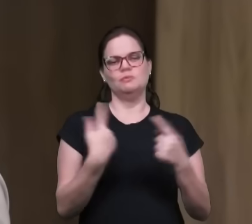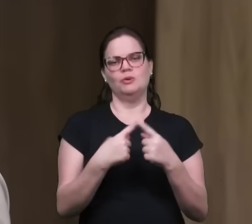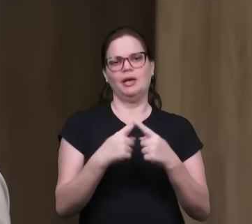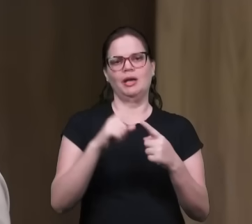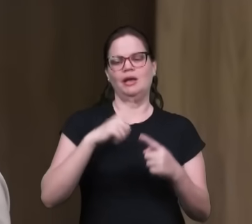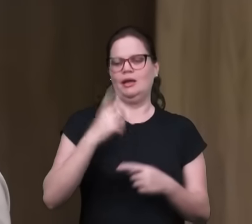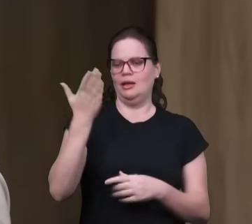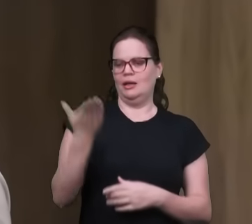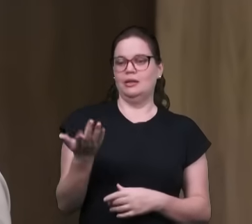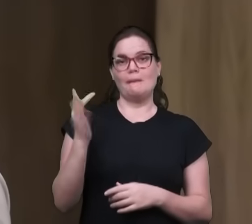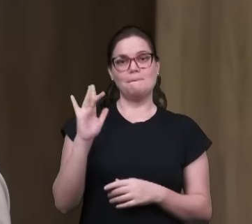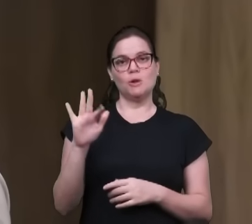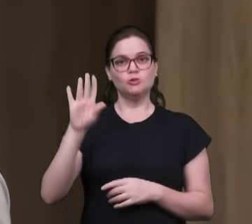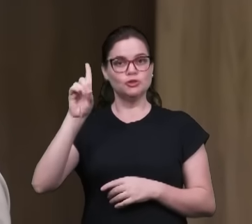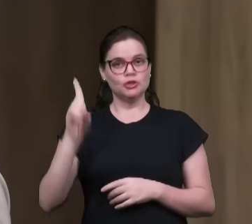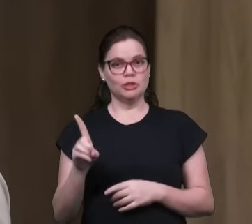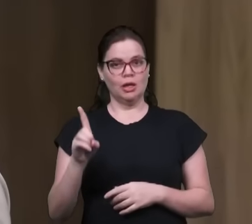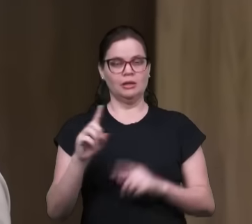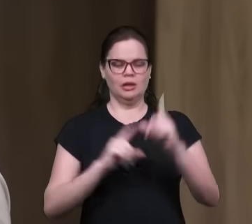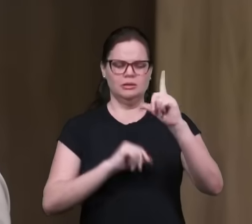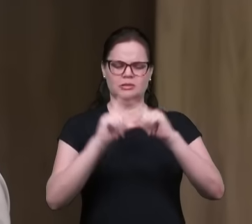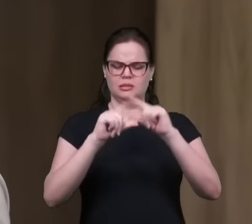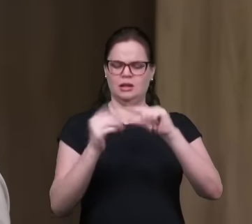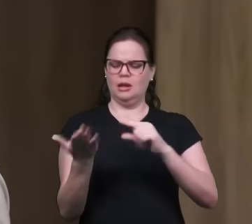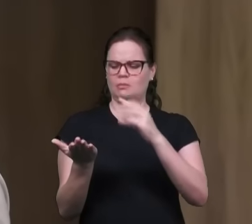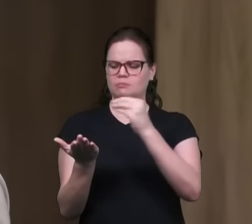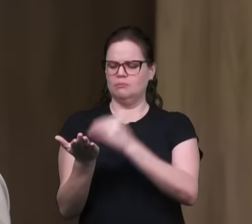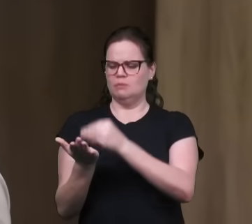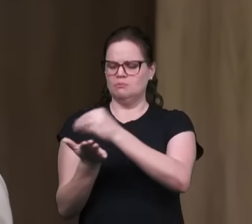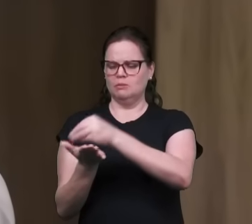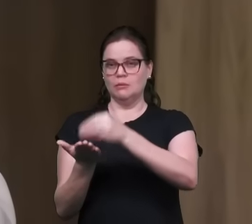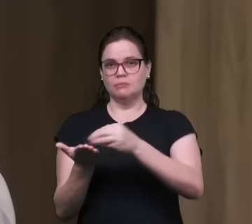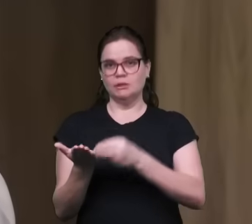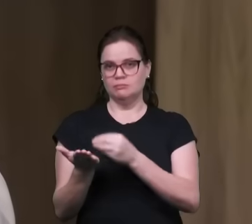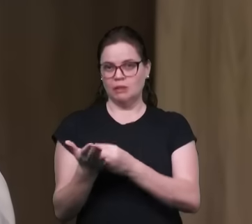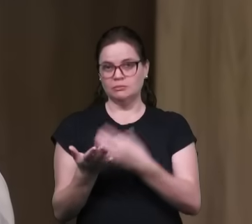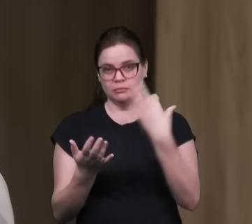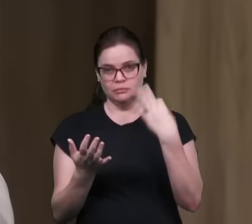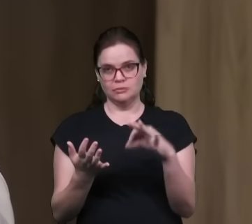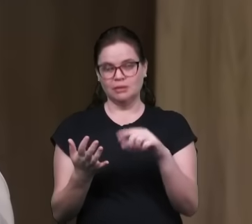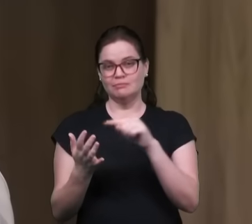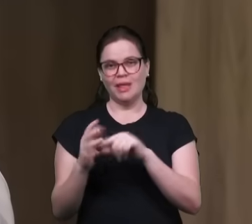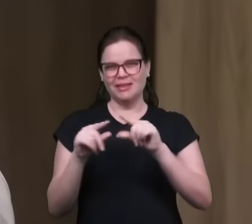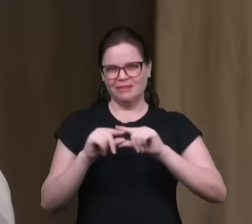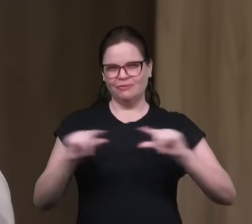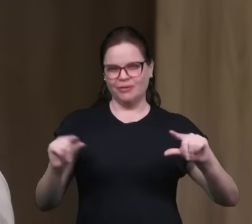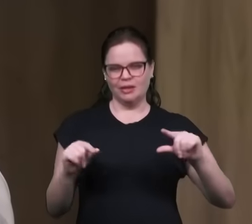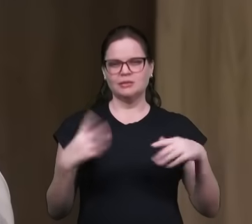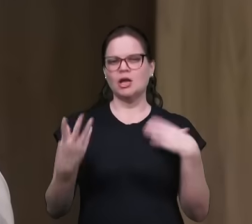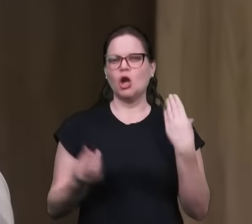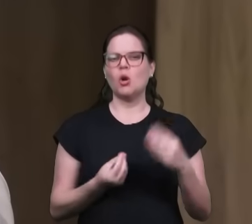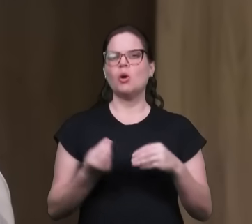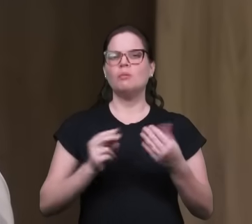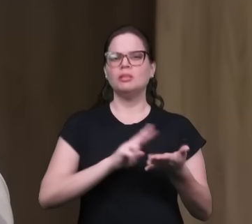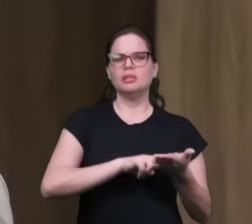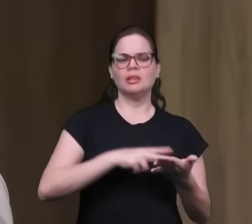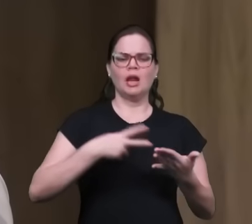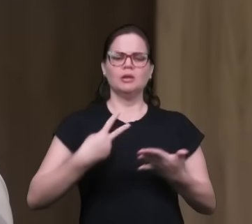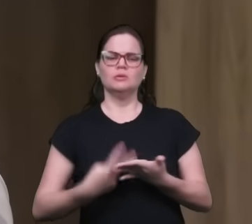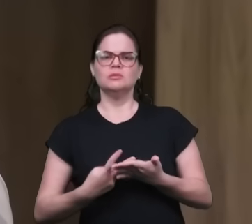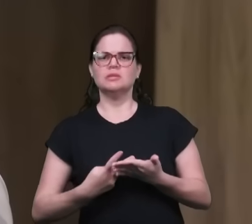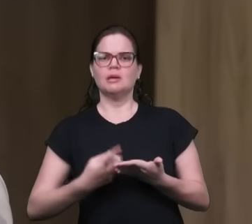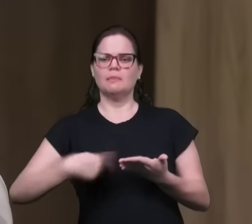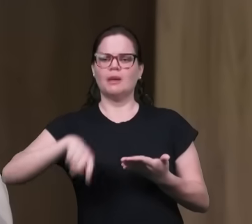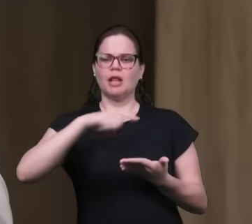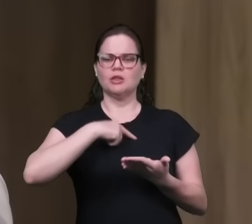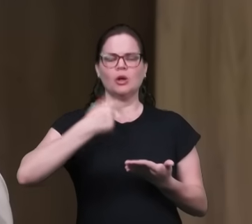estrelas. Como é que nós vamos agora pegar isso, esse ensino, essa expressão, e traduzir isso como um ensino para as